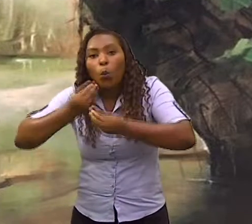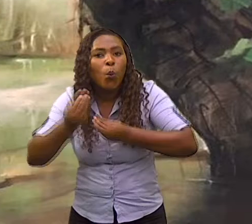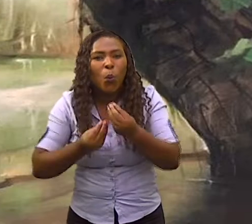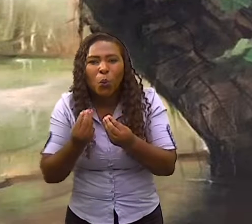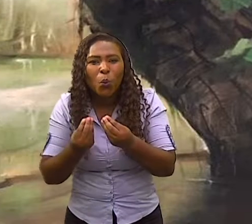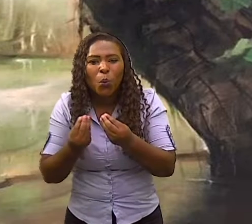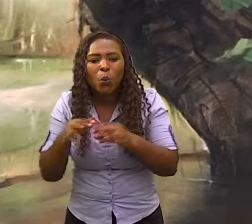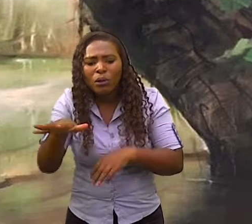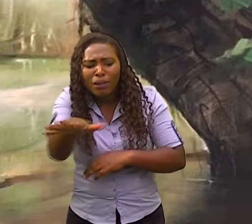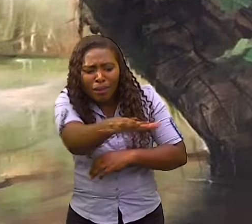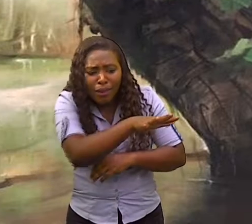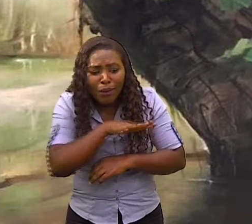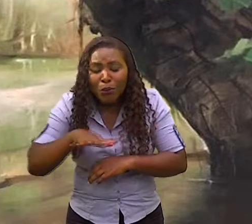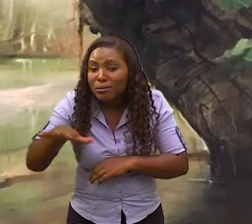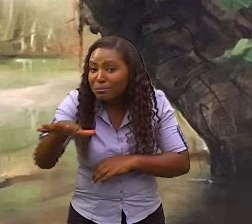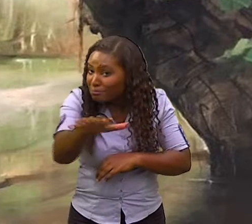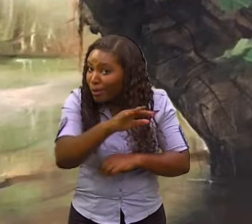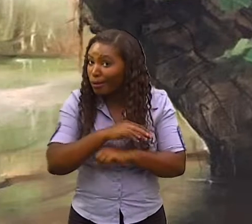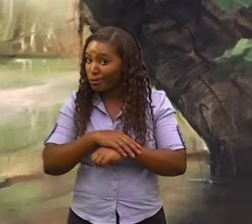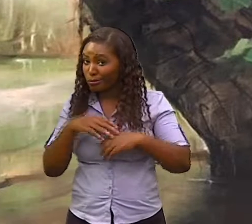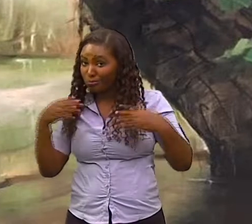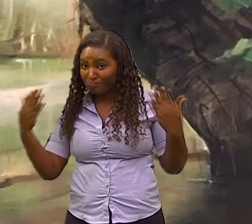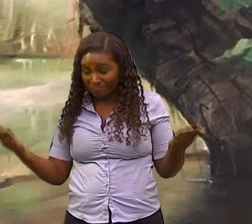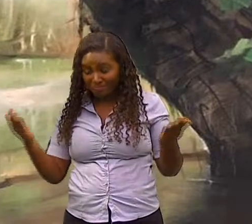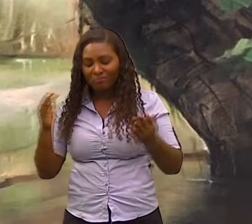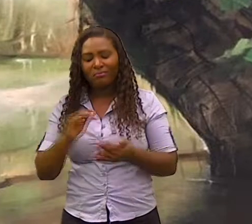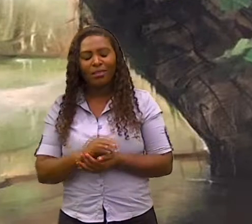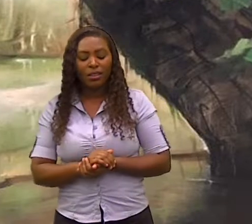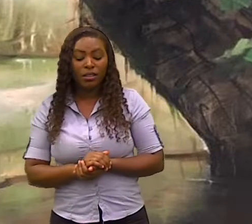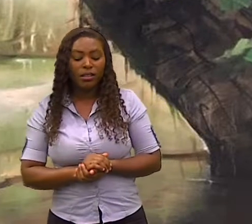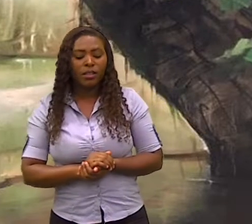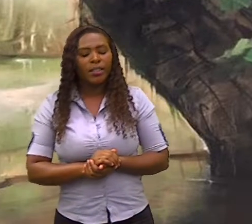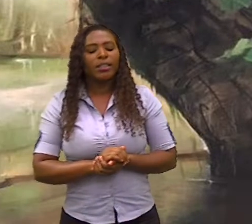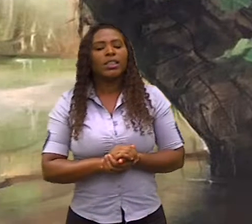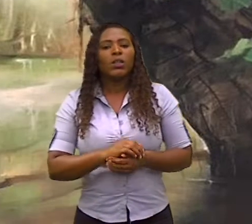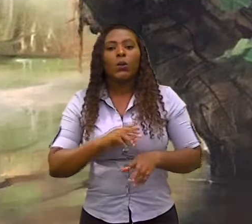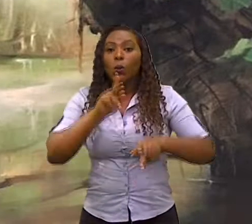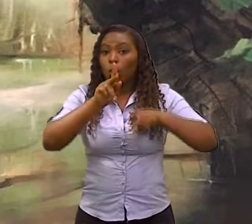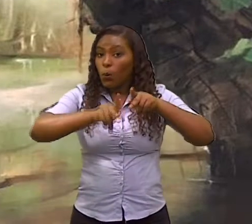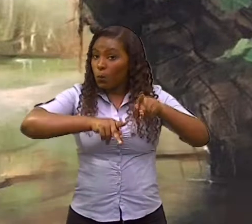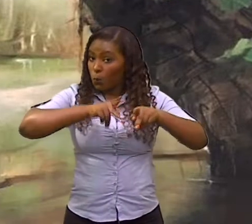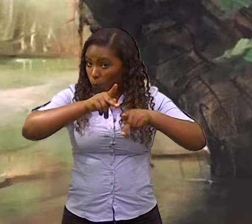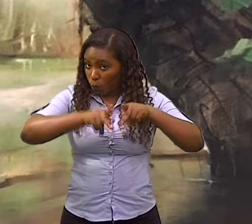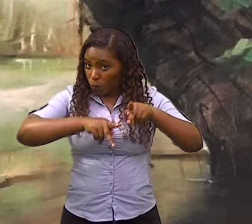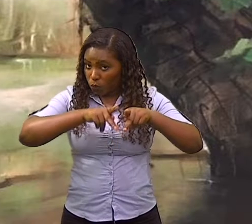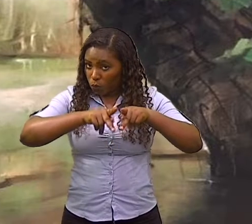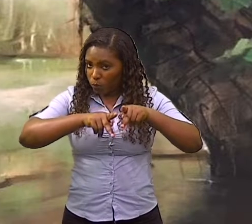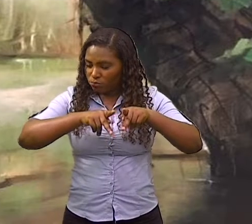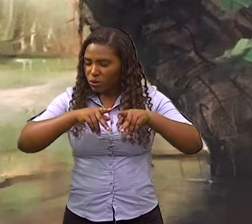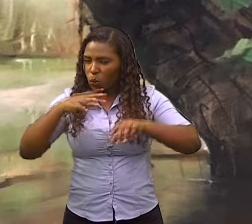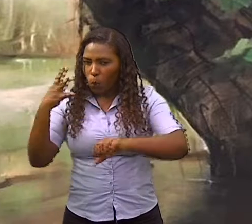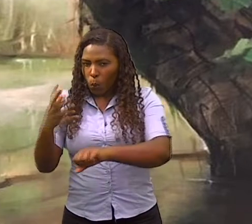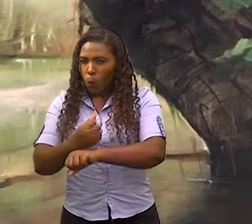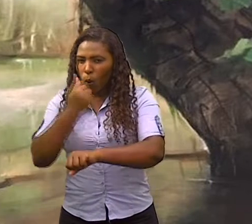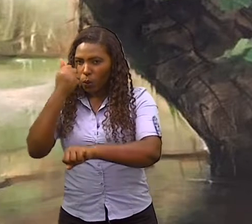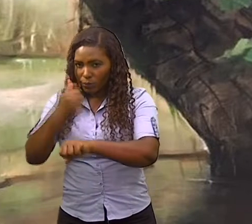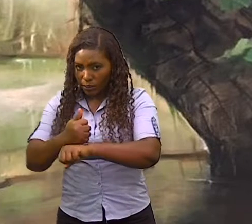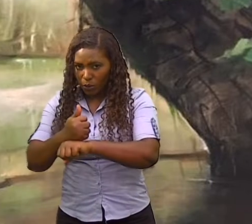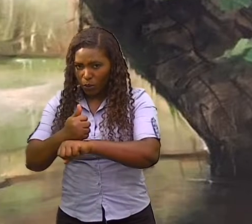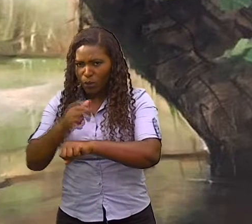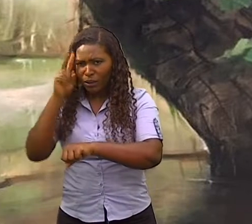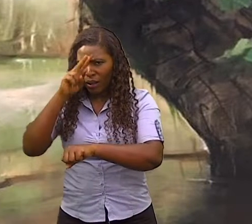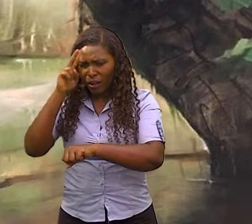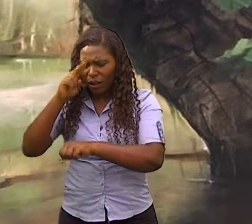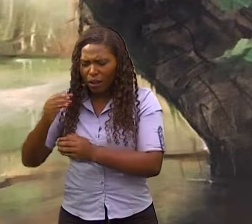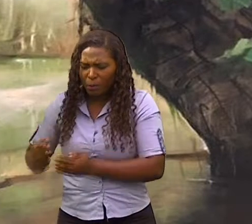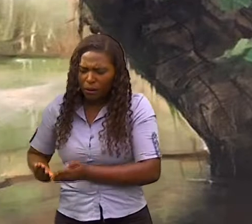espaço? Para os colonizadores, a natureza, muitas vezes, quando a gente fala os colonizadores, a gente vai lembrar das grandes embarcações,